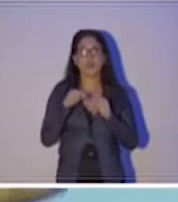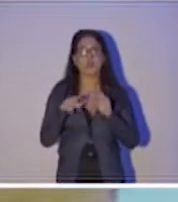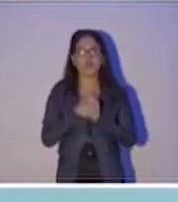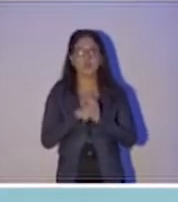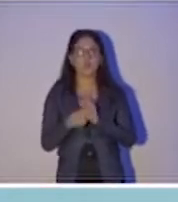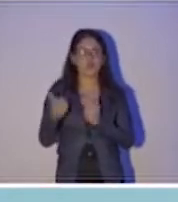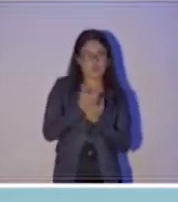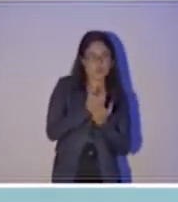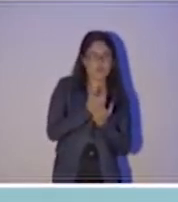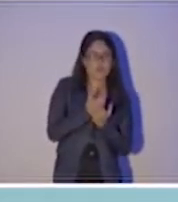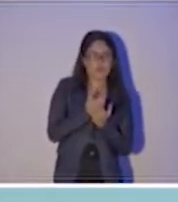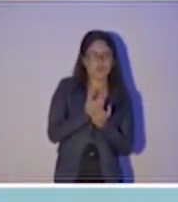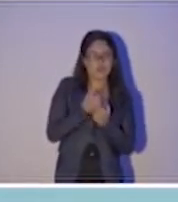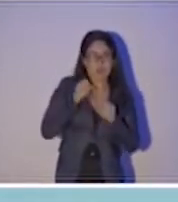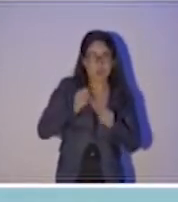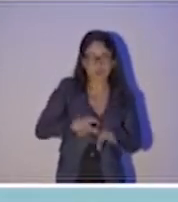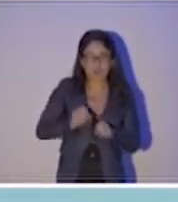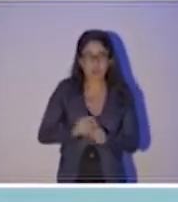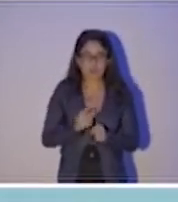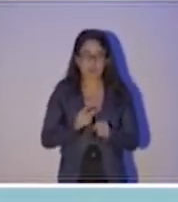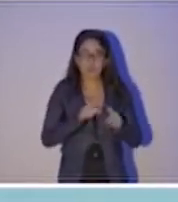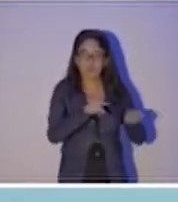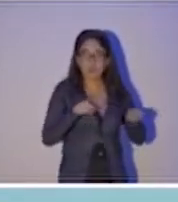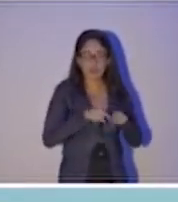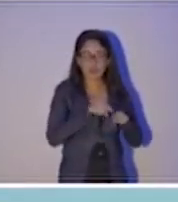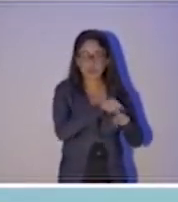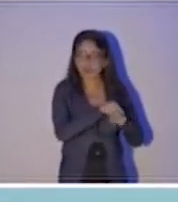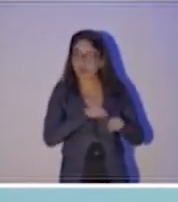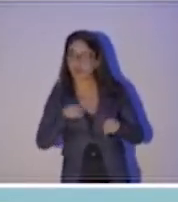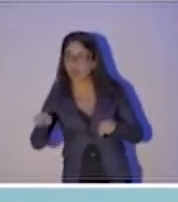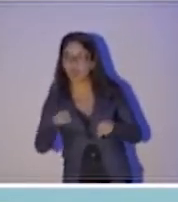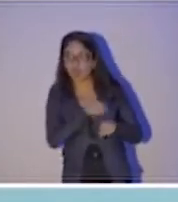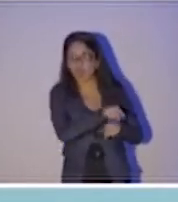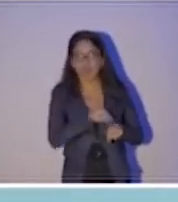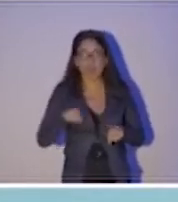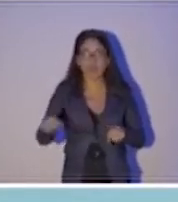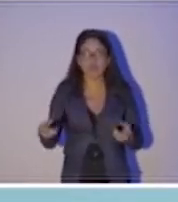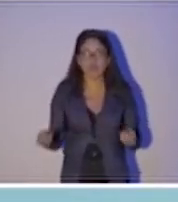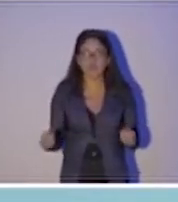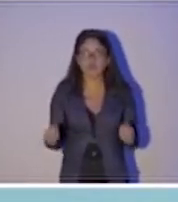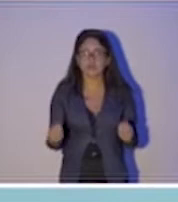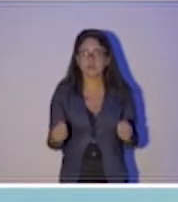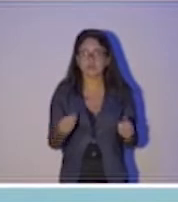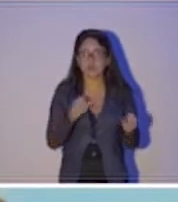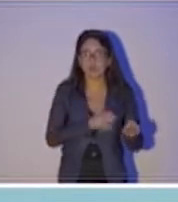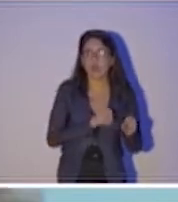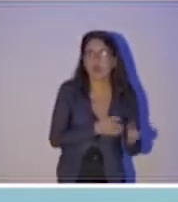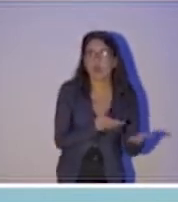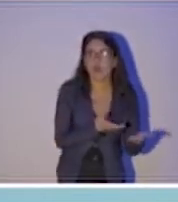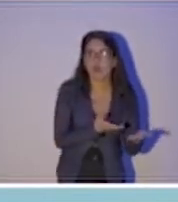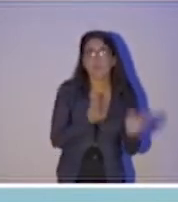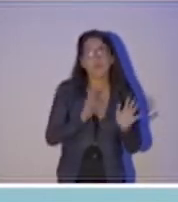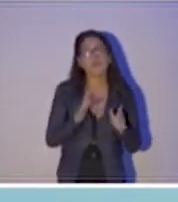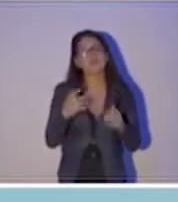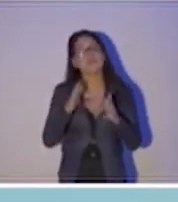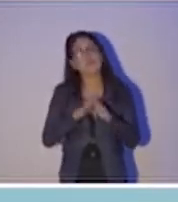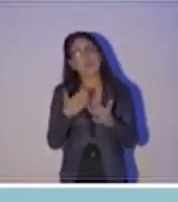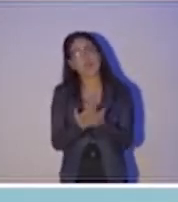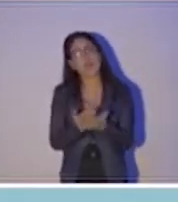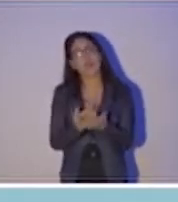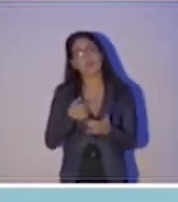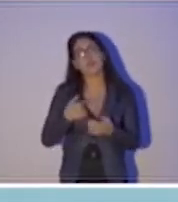estou dando aula nem para nenhuma das turmas, né? Então, Mas, ao mesmo tempo, eu preciso ajudar a escola.